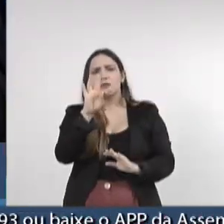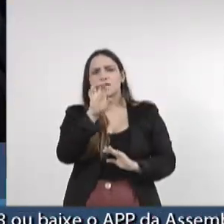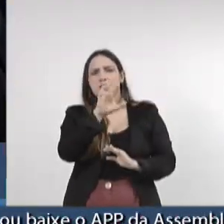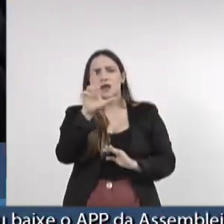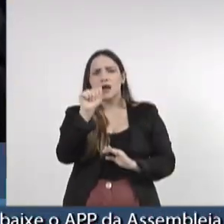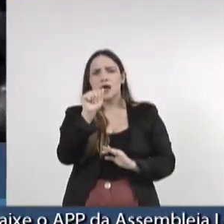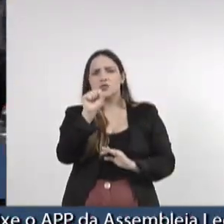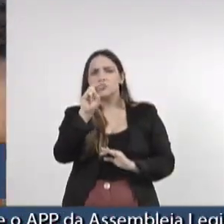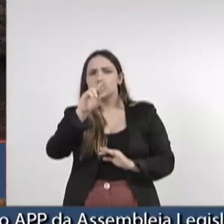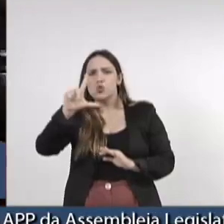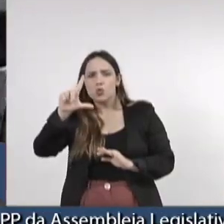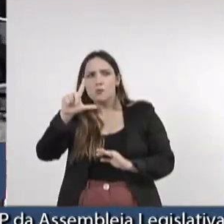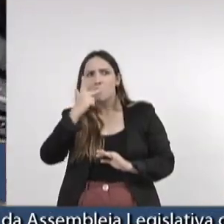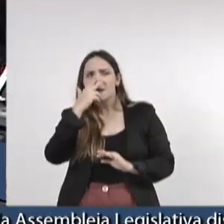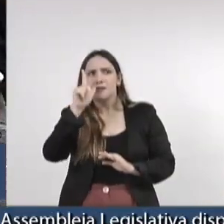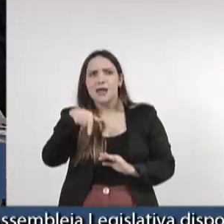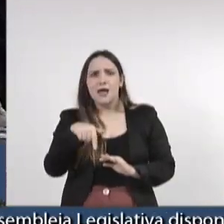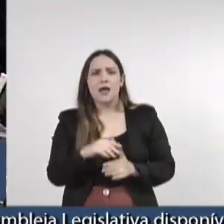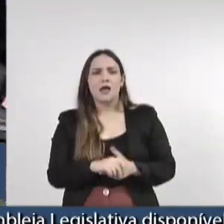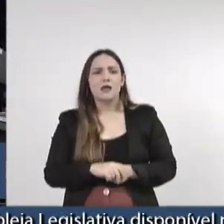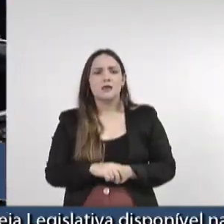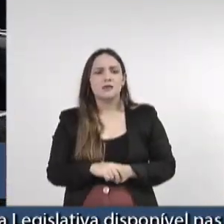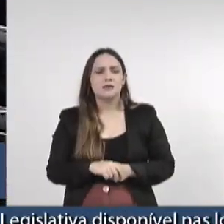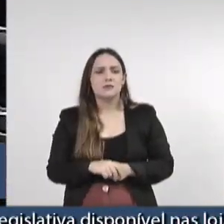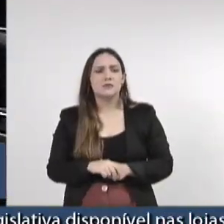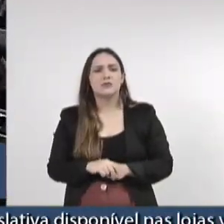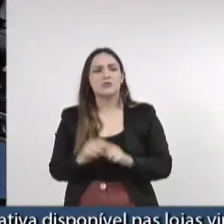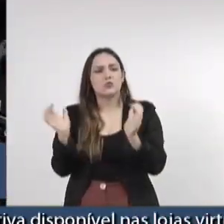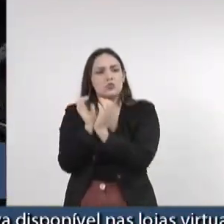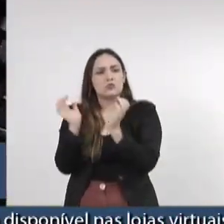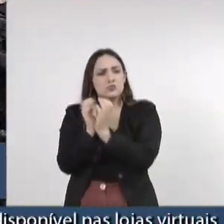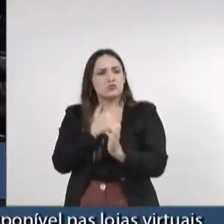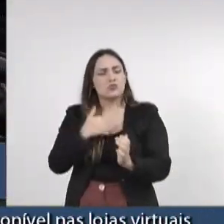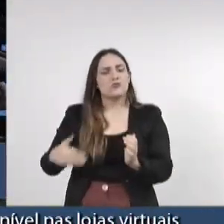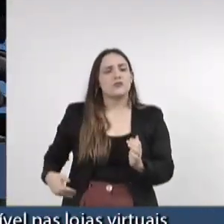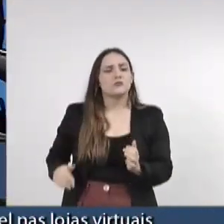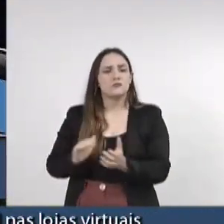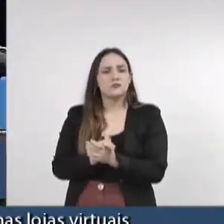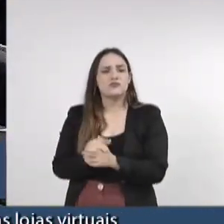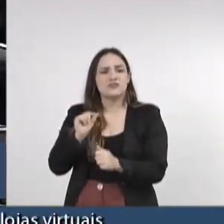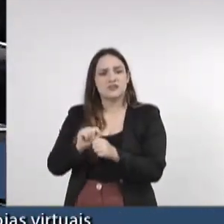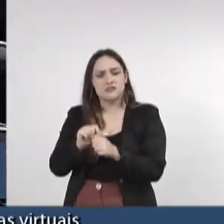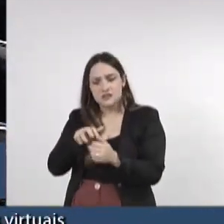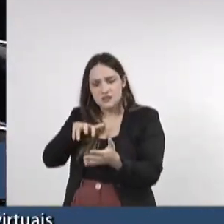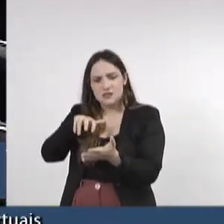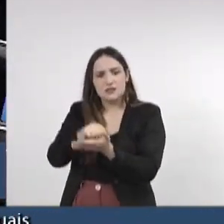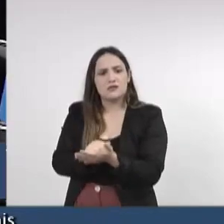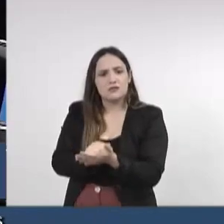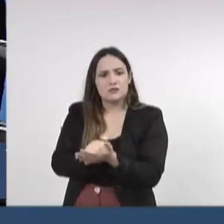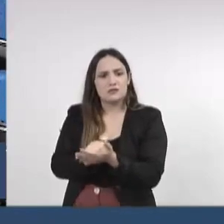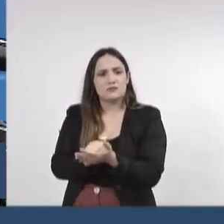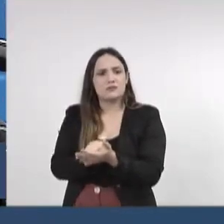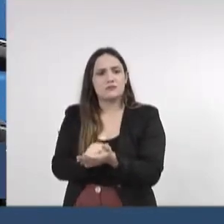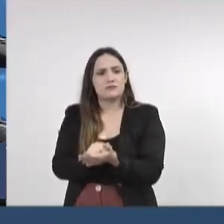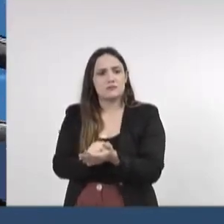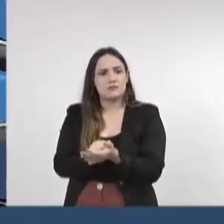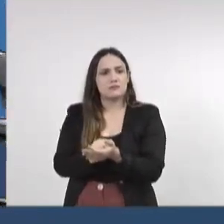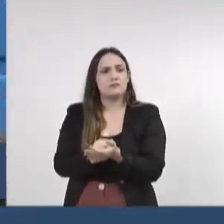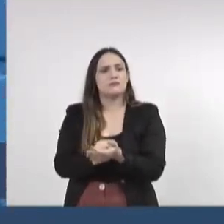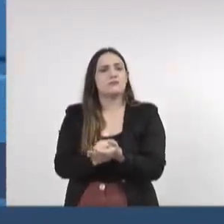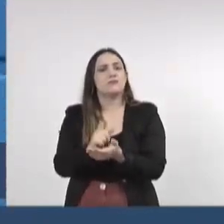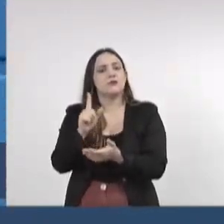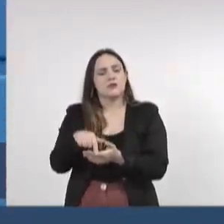Não concordo com a invasão pela invasão. Estou aqui nas minhas mãos com a certidão